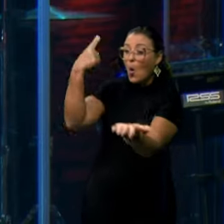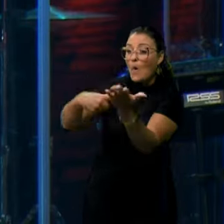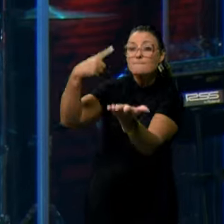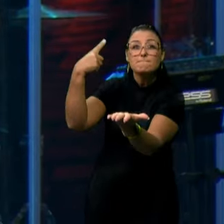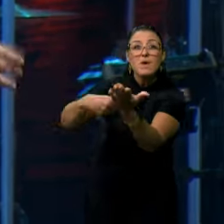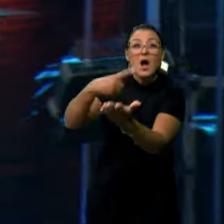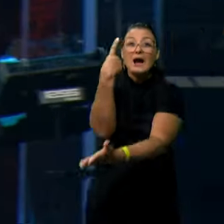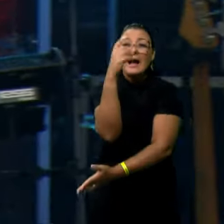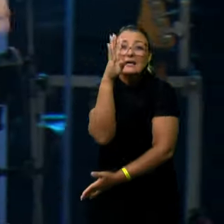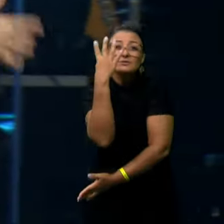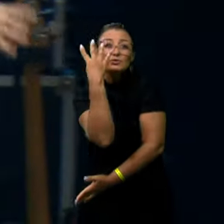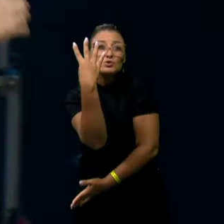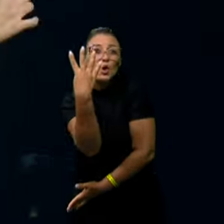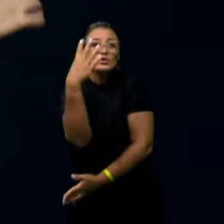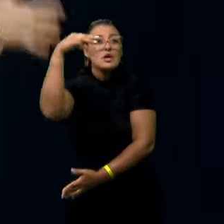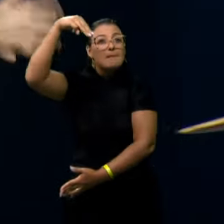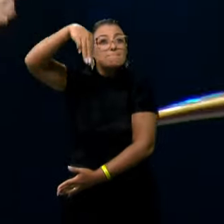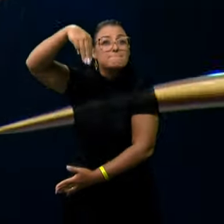14 minutos